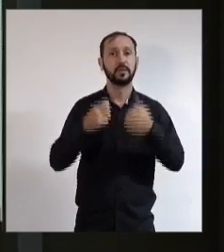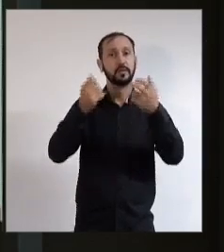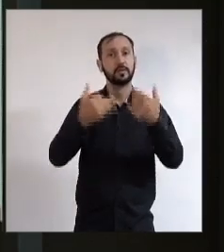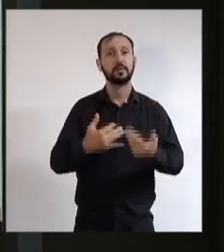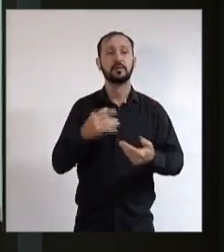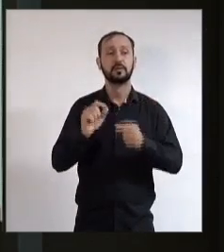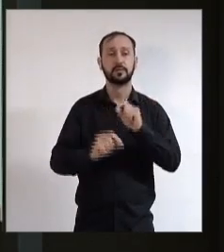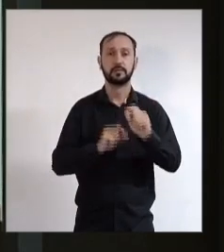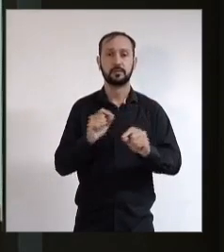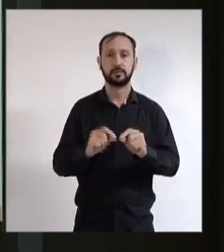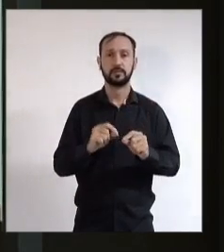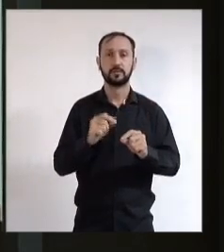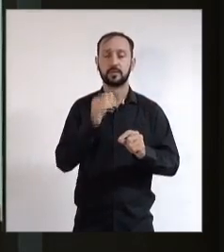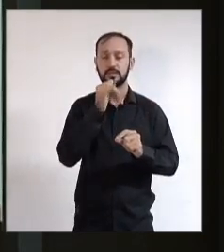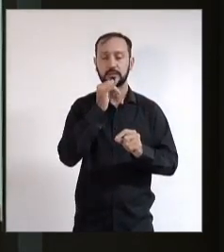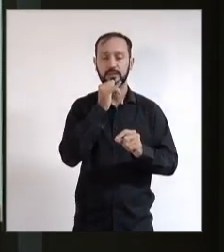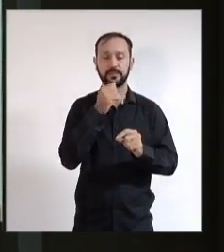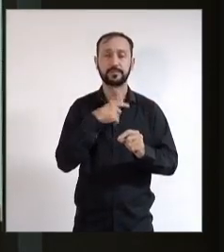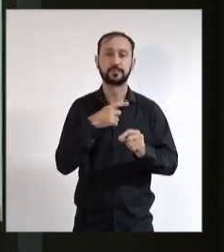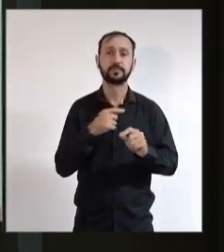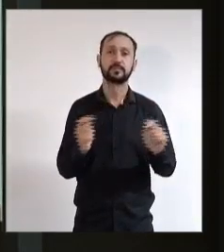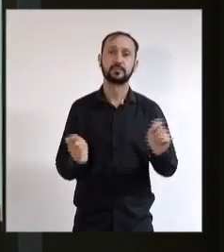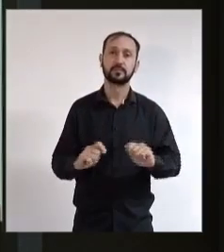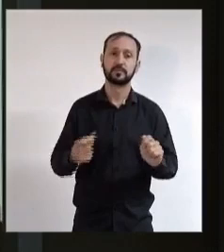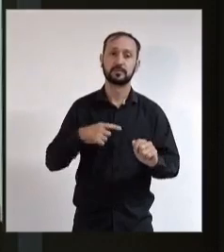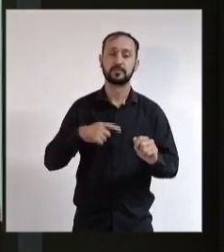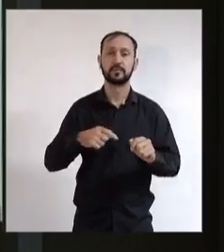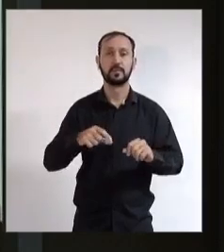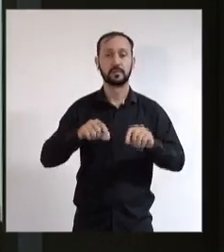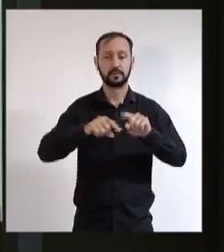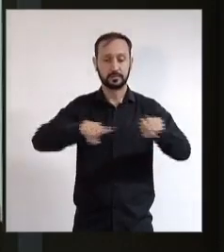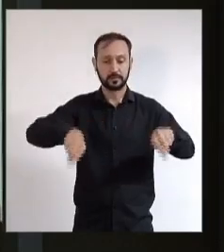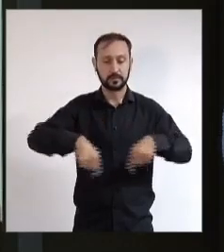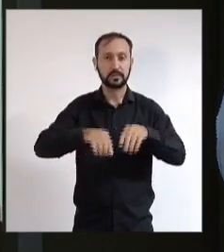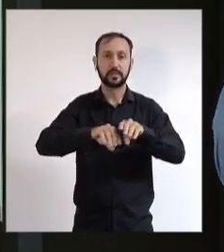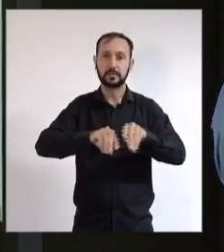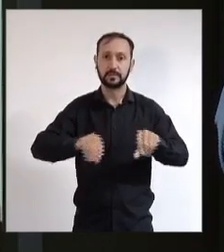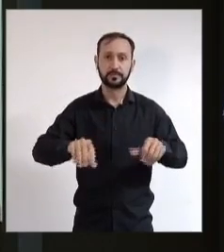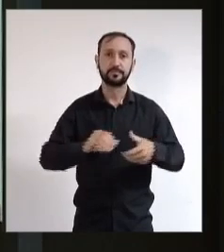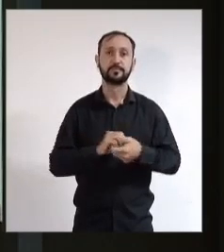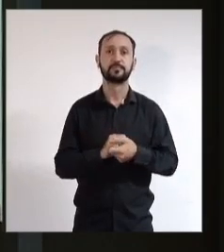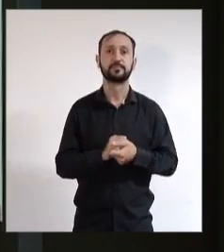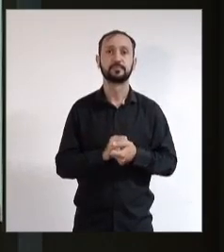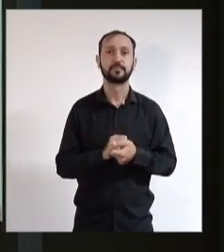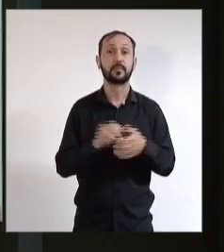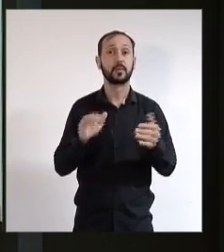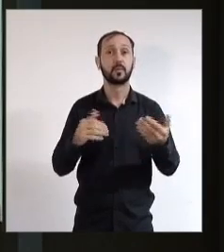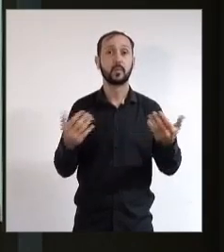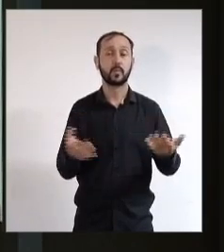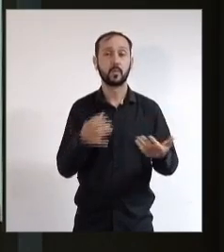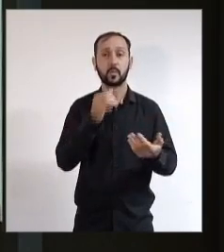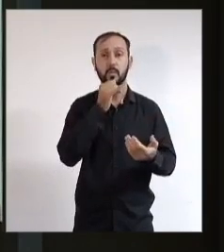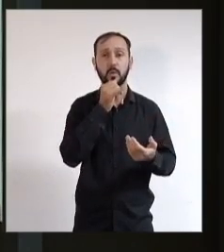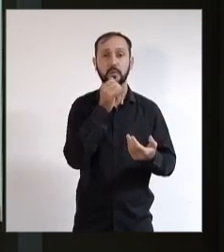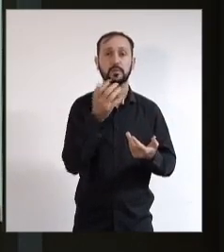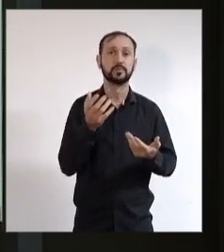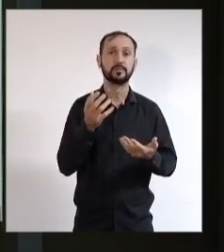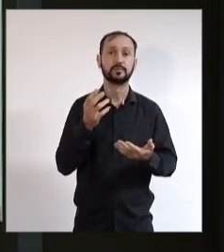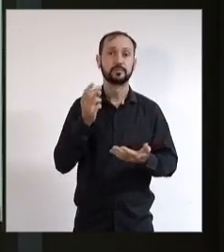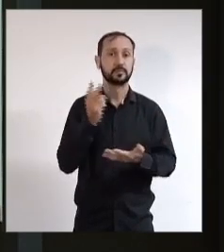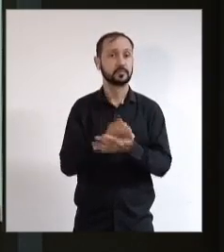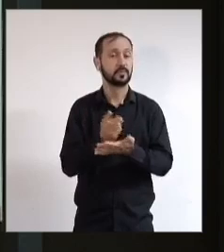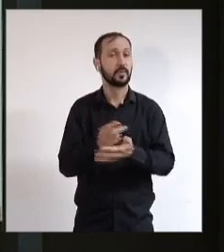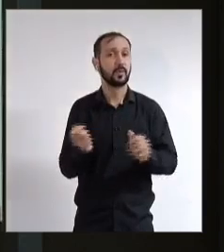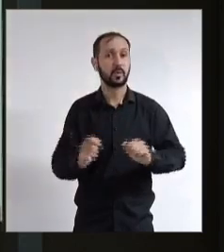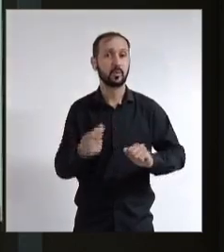que são usuárias né do território porções do território na qual elas são é que